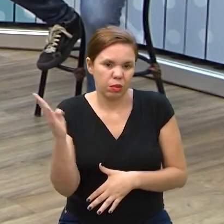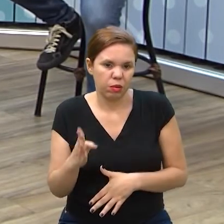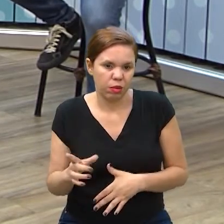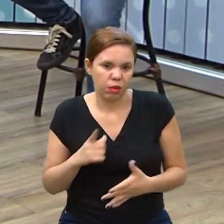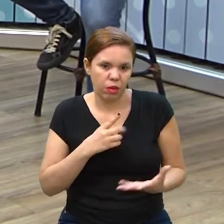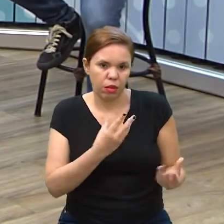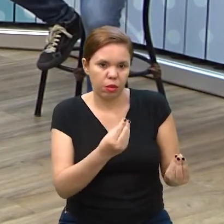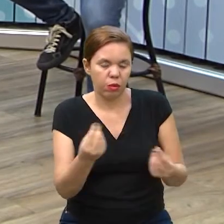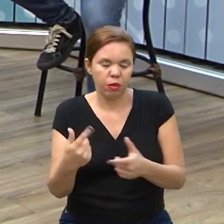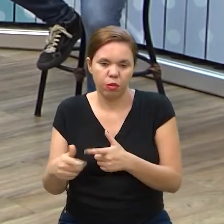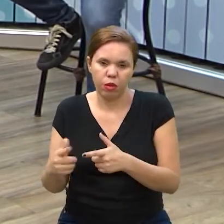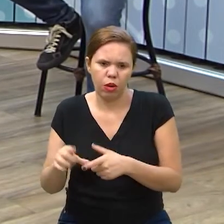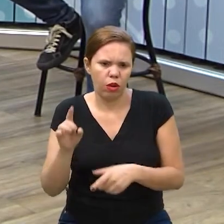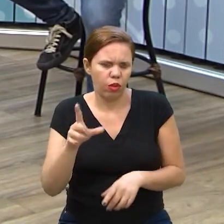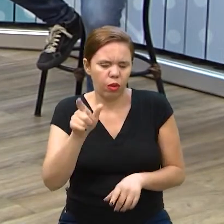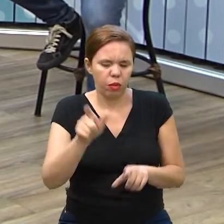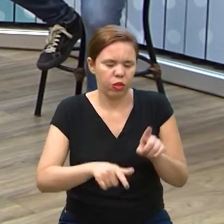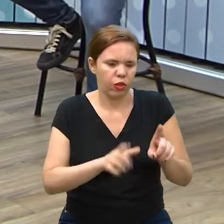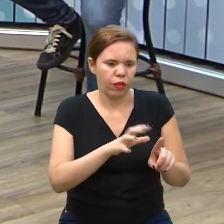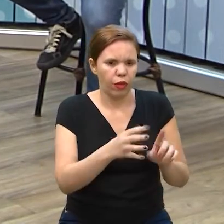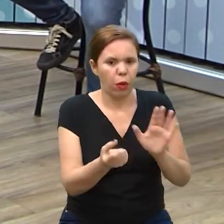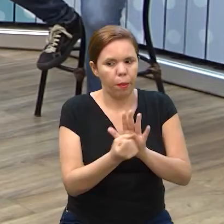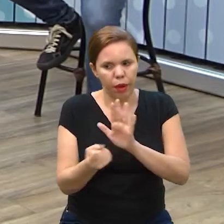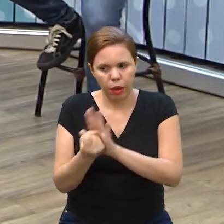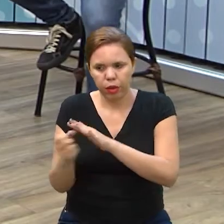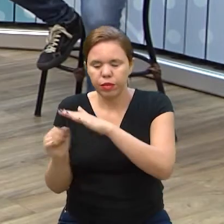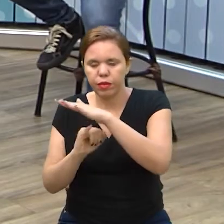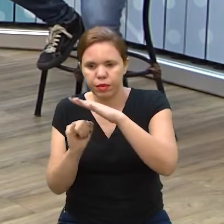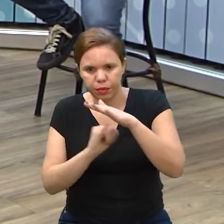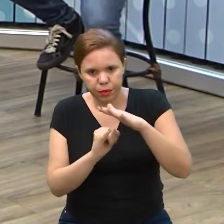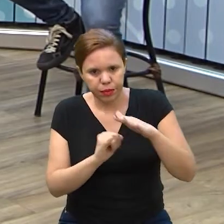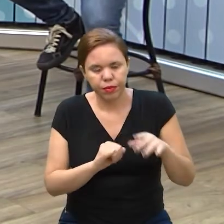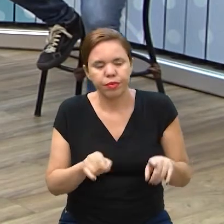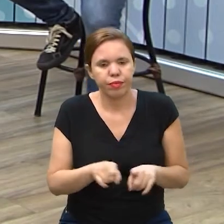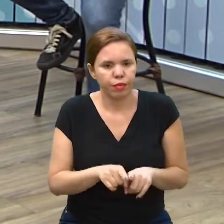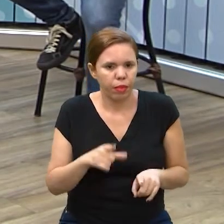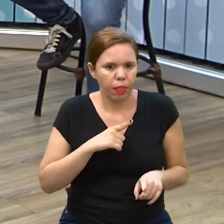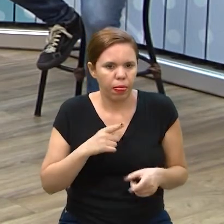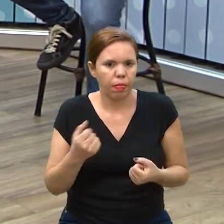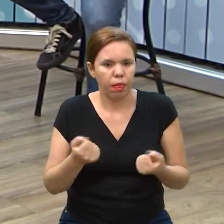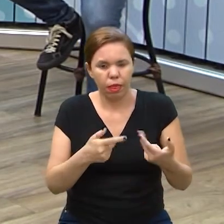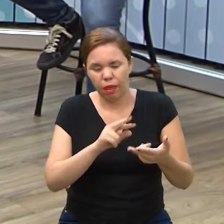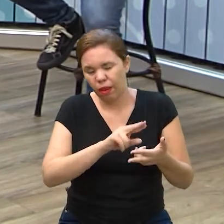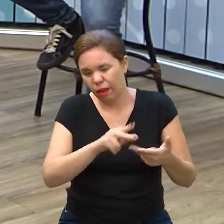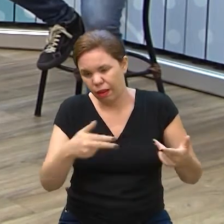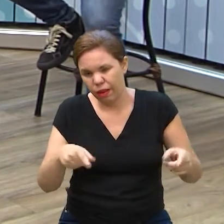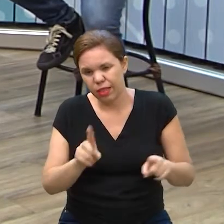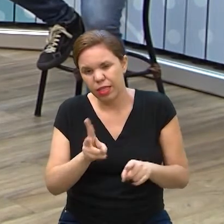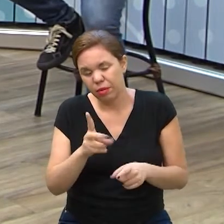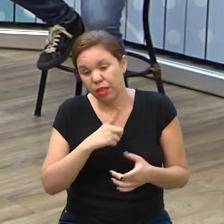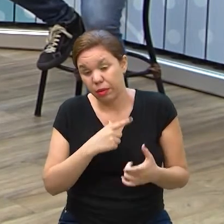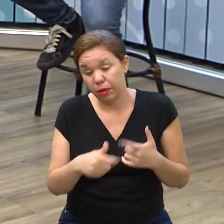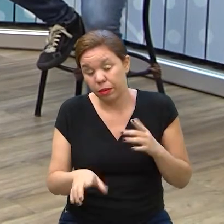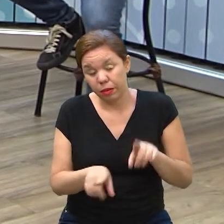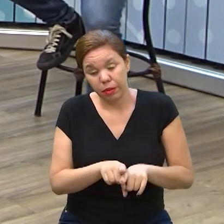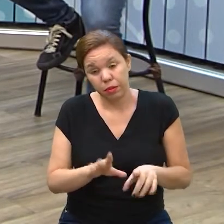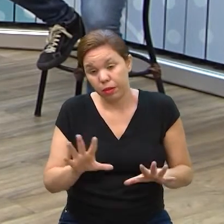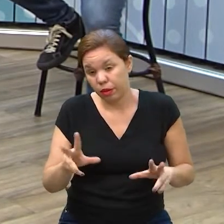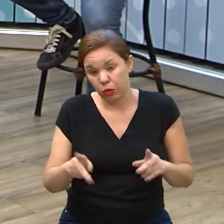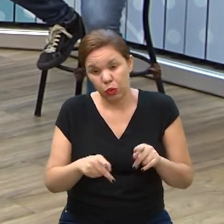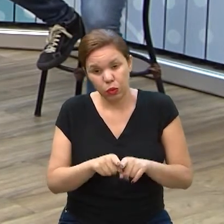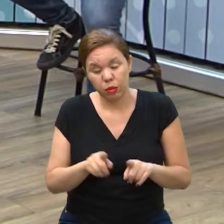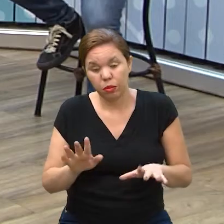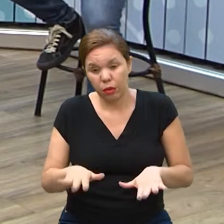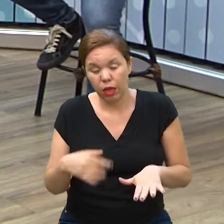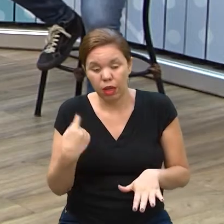a gente mais tem, né? Você pegar não só com influenciadores, com marcas, com instituições, com veículos. Então, assim, ele tem que ter isso. Por isso